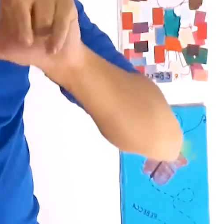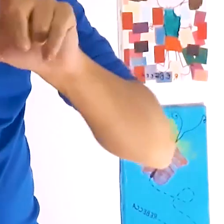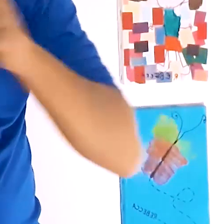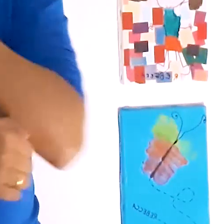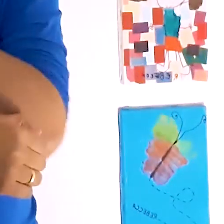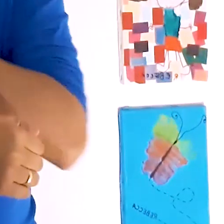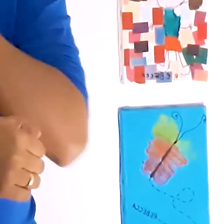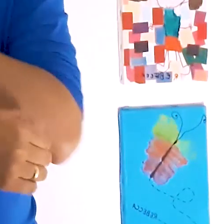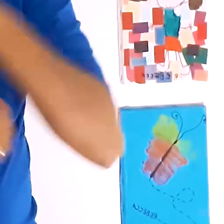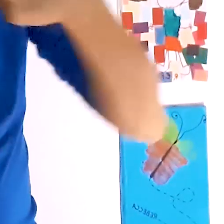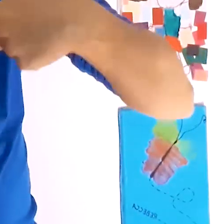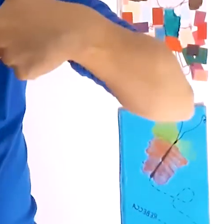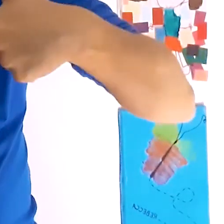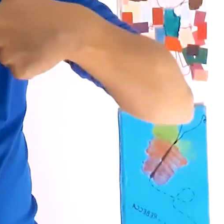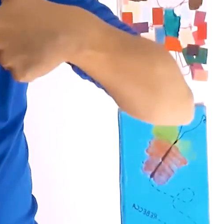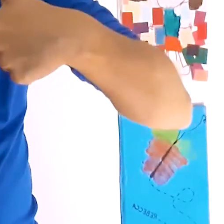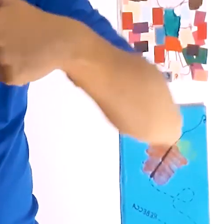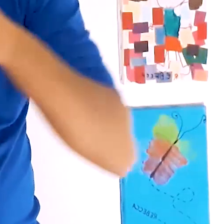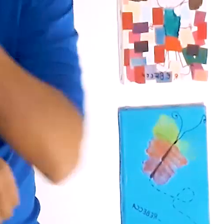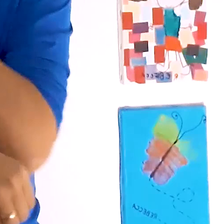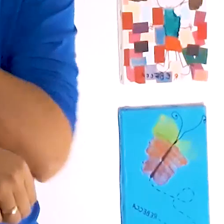Etanol. Sinal, etanol.